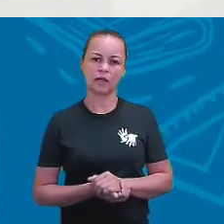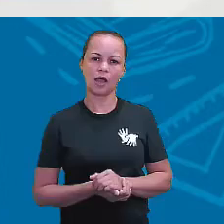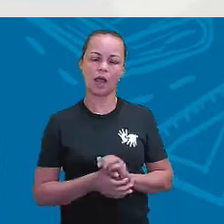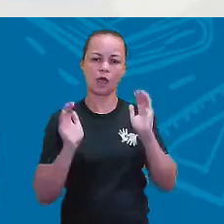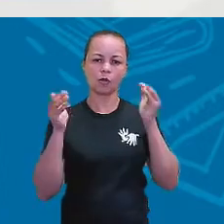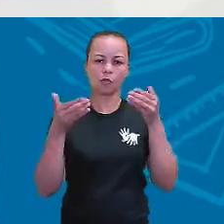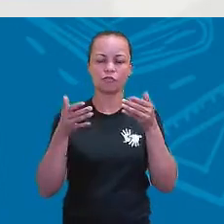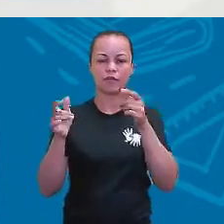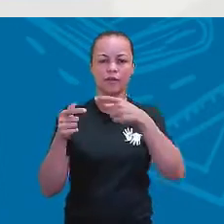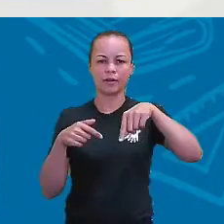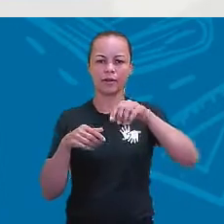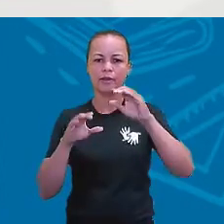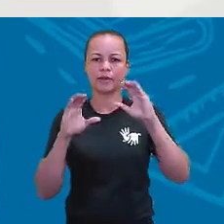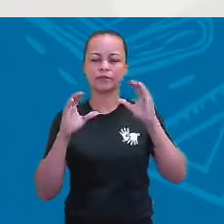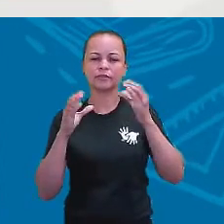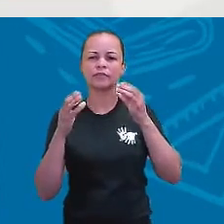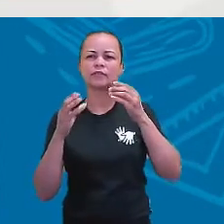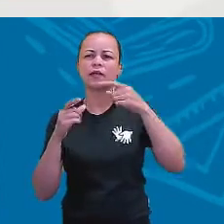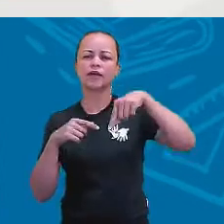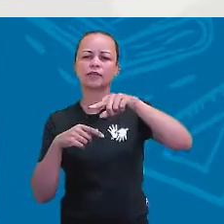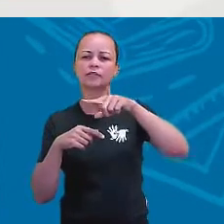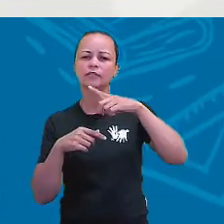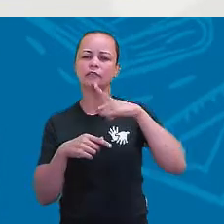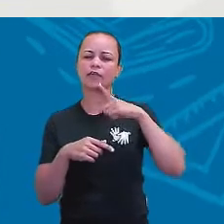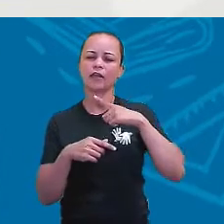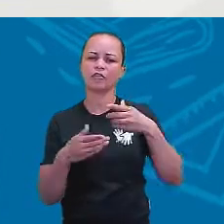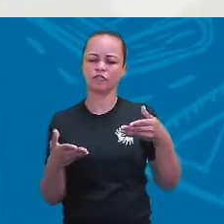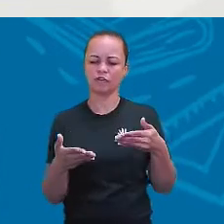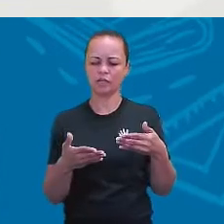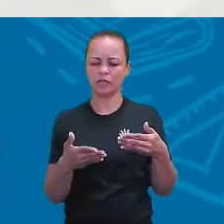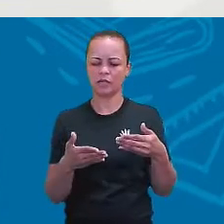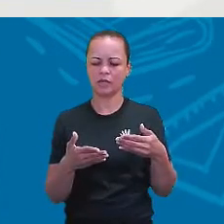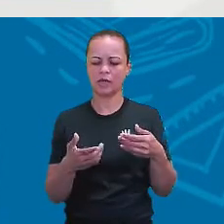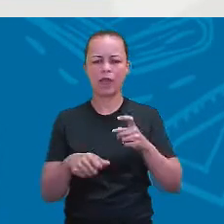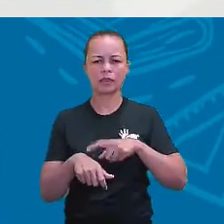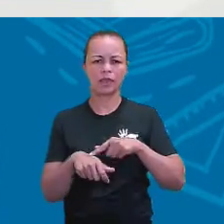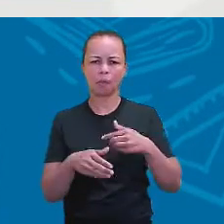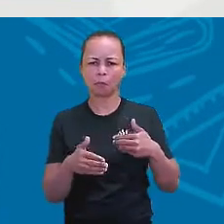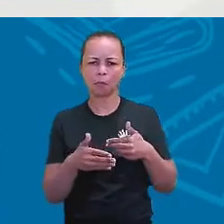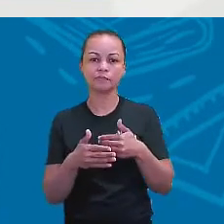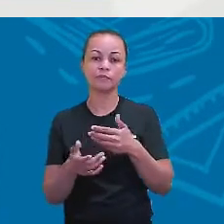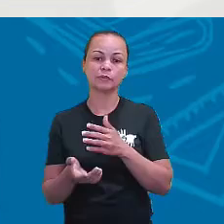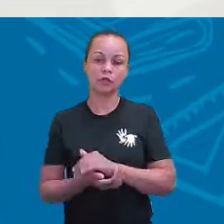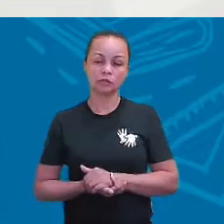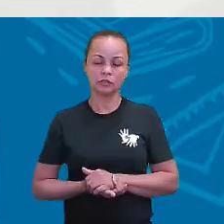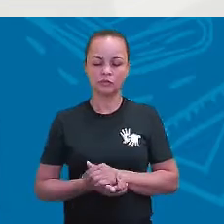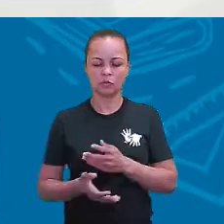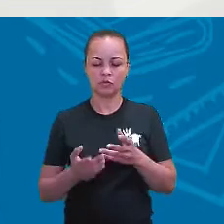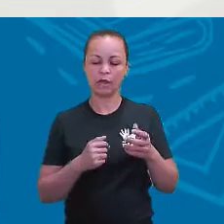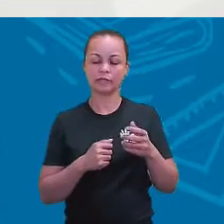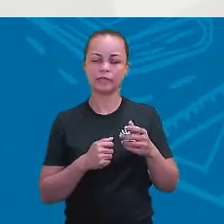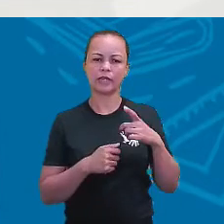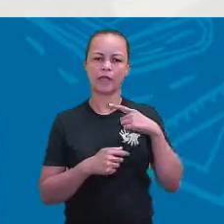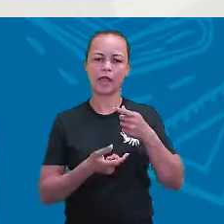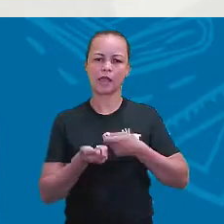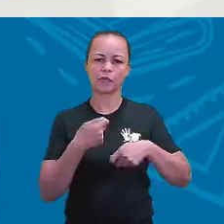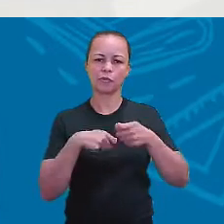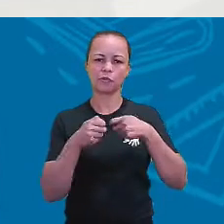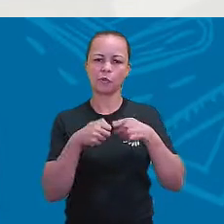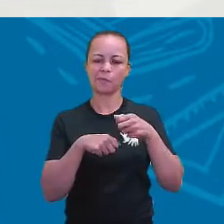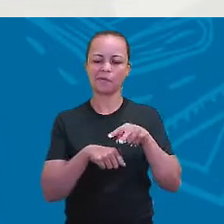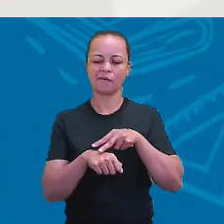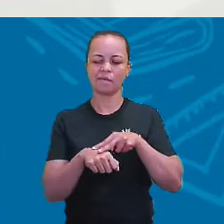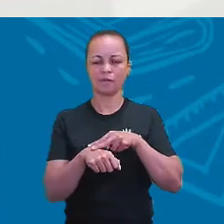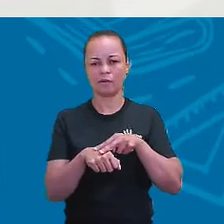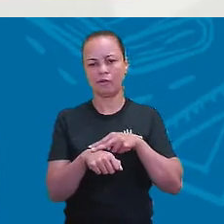do Clima, né, que teve recentemente, né, a gente chama muita atenção de uma coisa chamada de economia verde. Uma